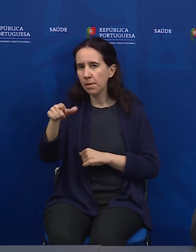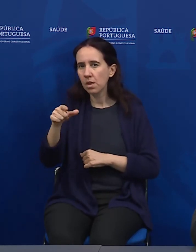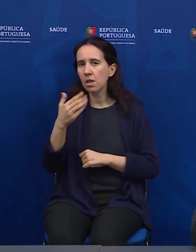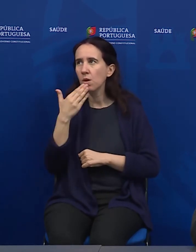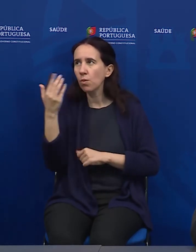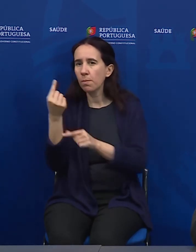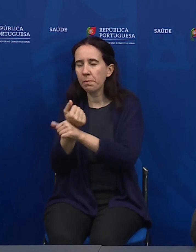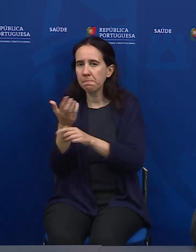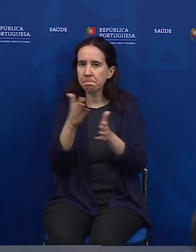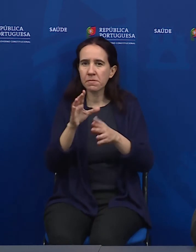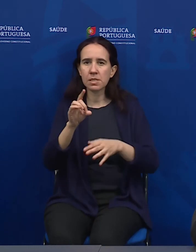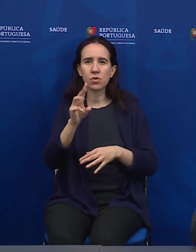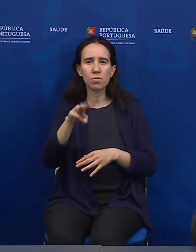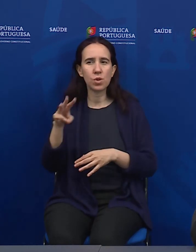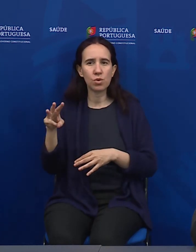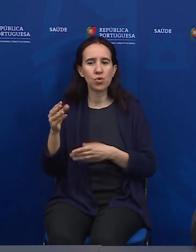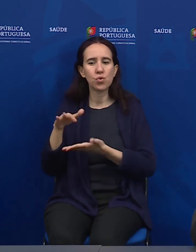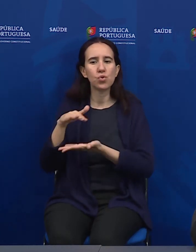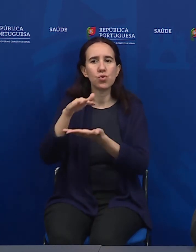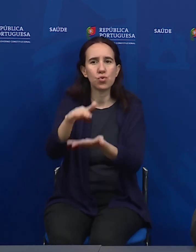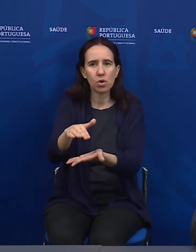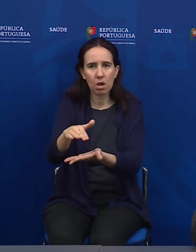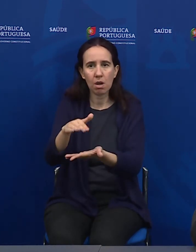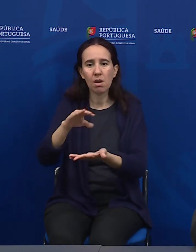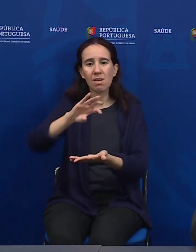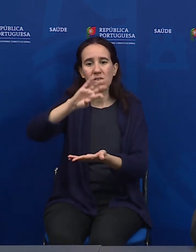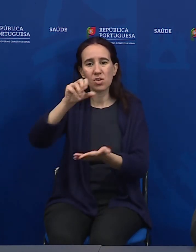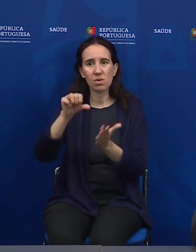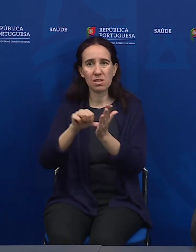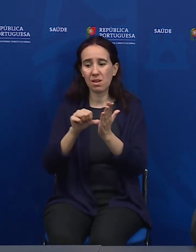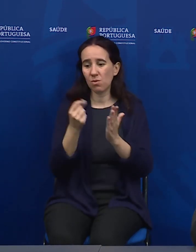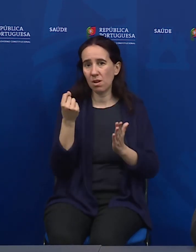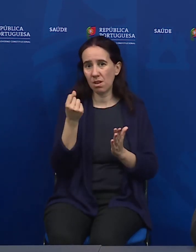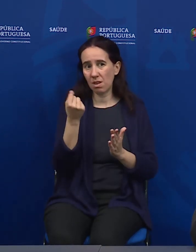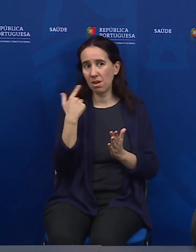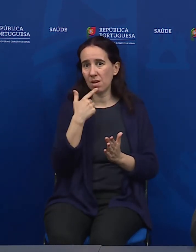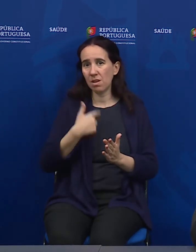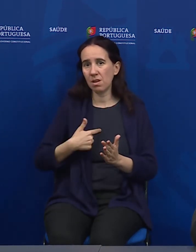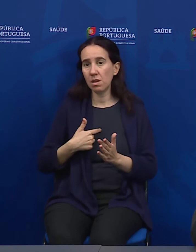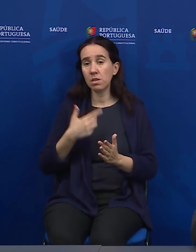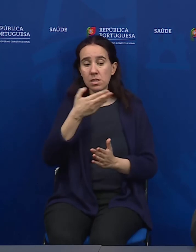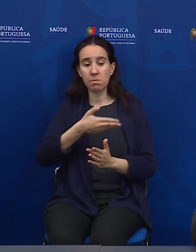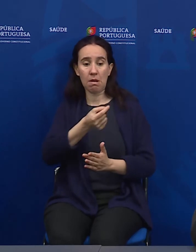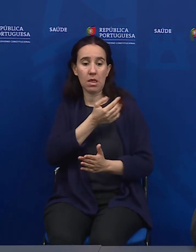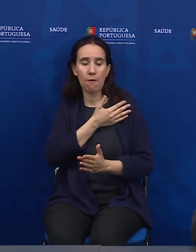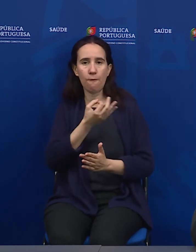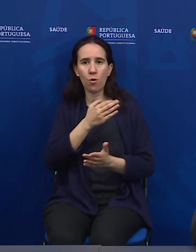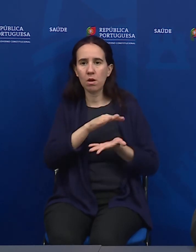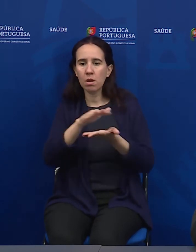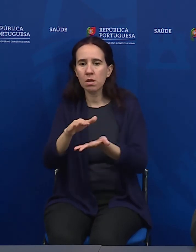de 6 milhões também já entregues. Na região centro, que há pouco referiu, só nas últimas semanas foram